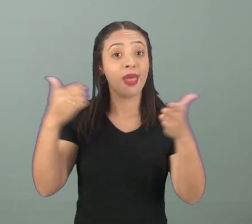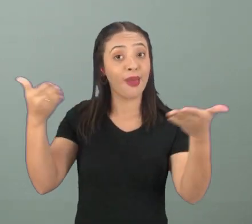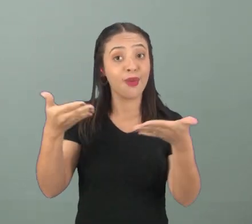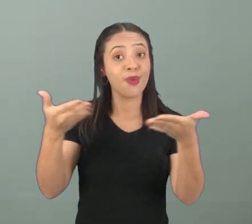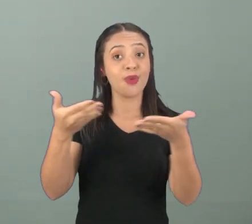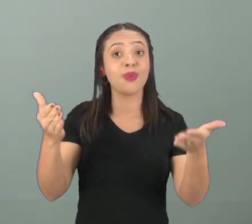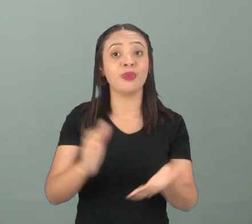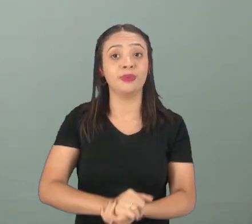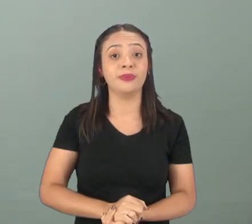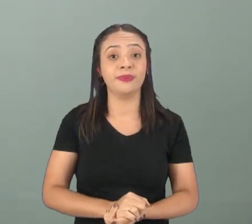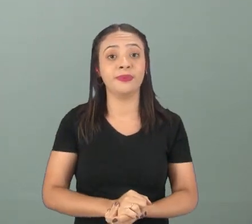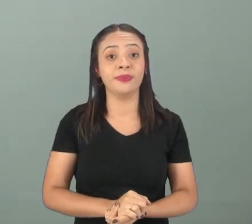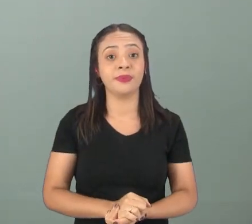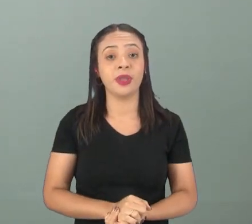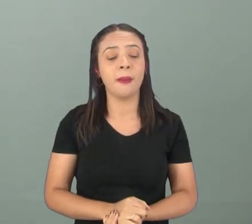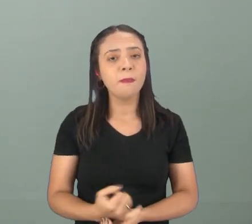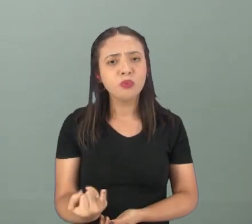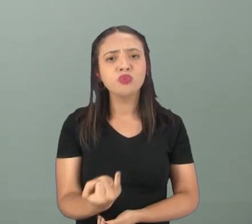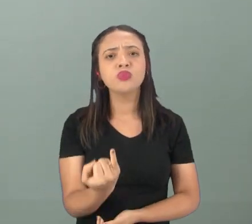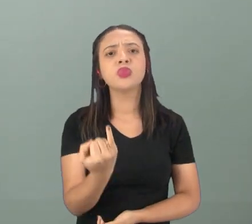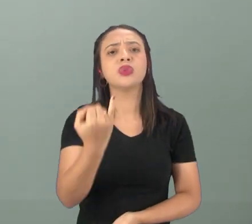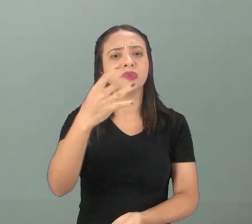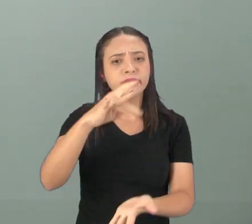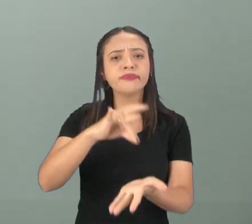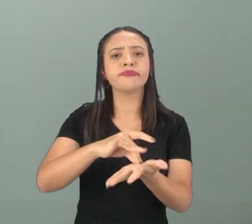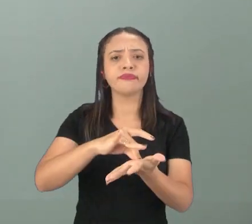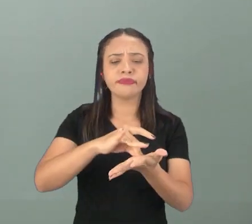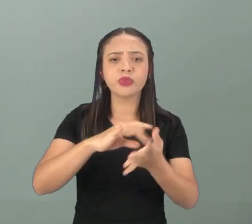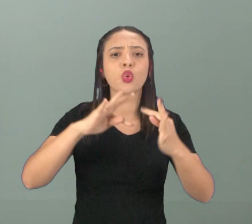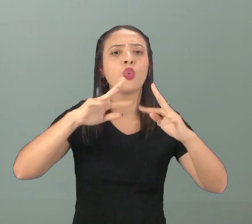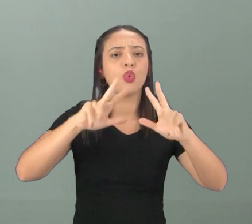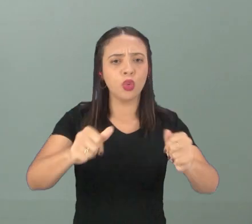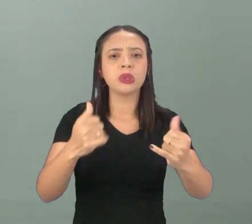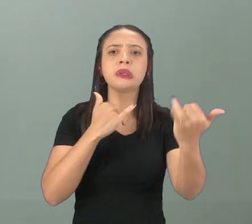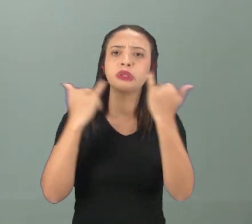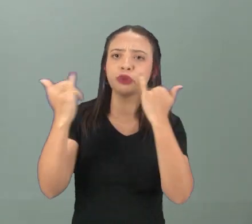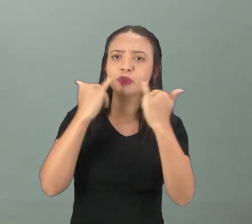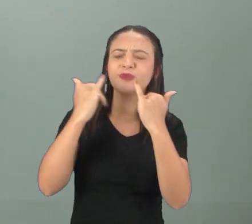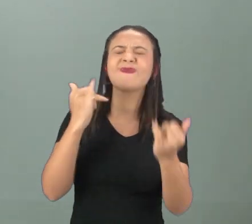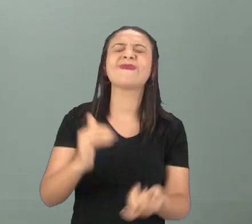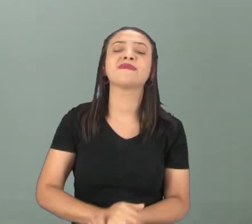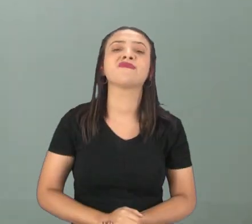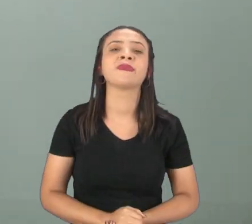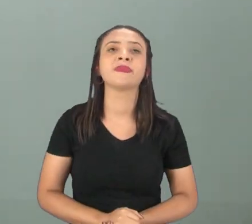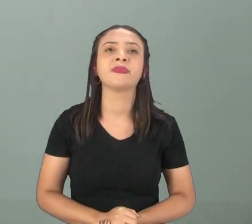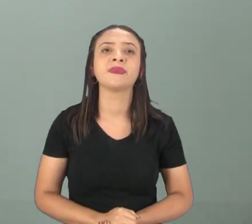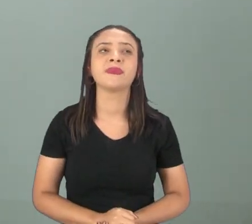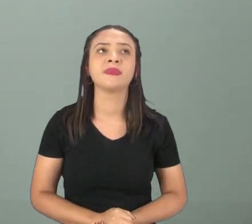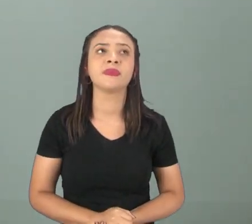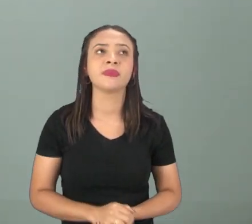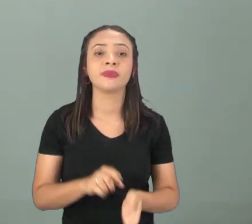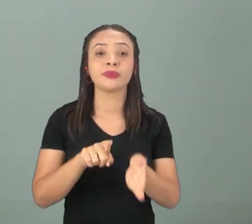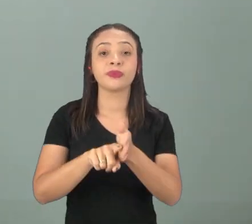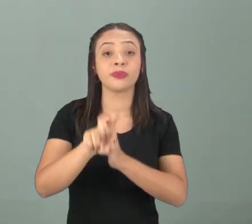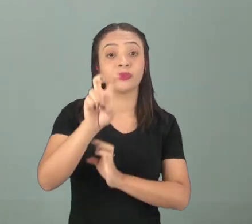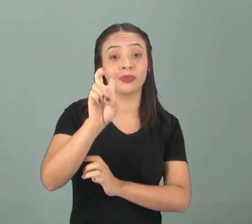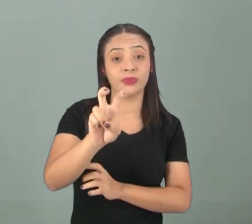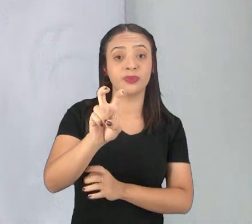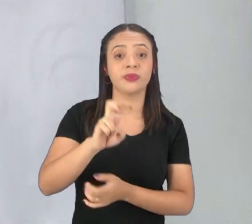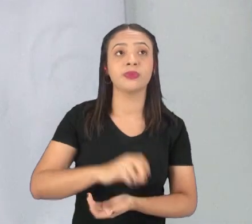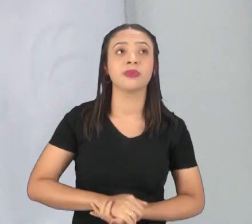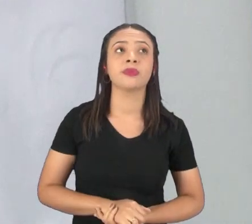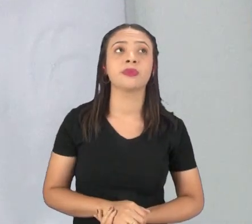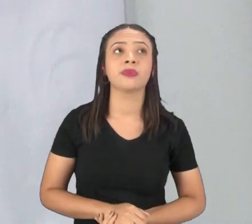atual, tá? Os historiadores que eu digo como é importante esses registros, né? Vamos lá para a próxima questão. Questão 5, ó.